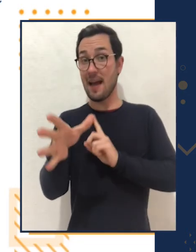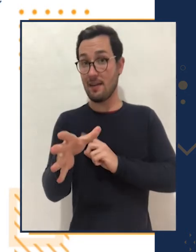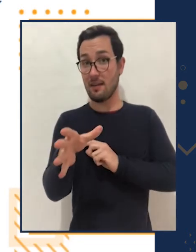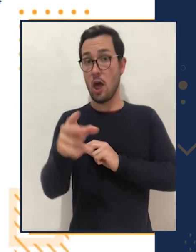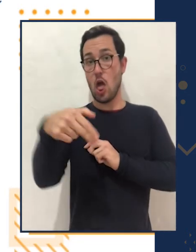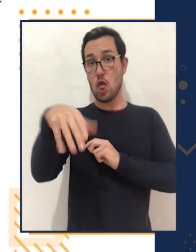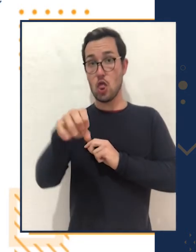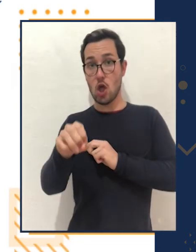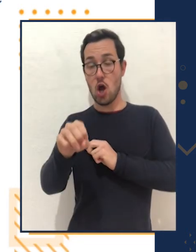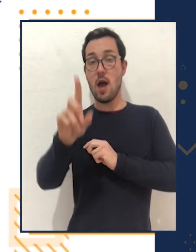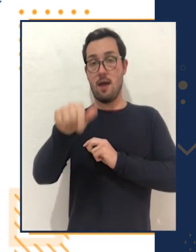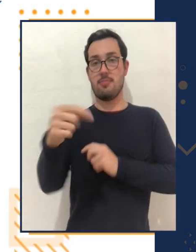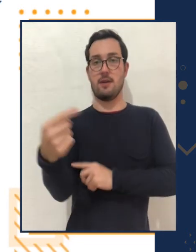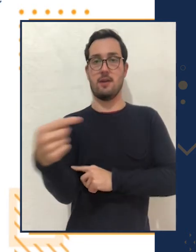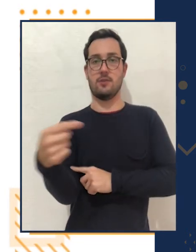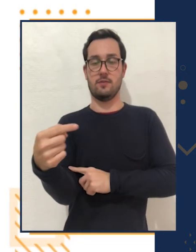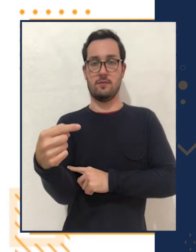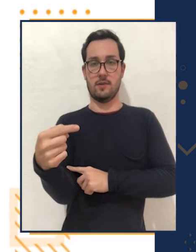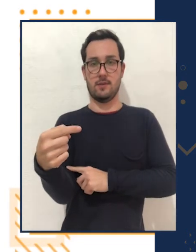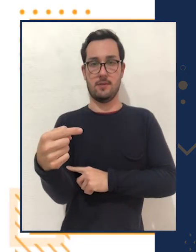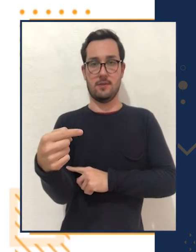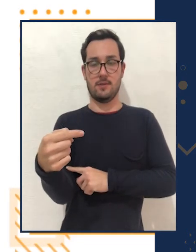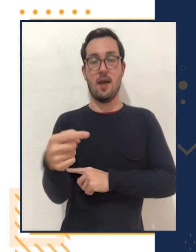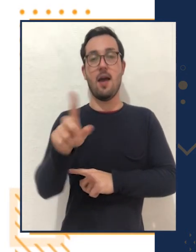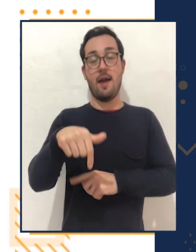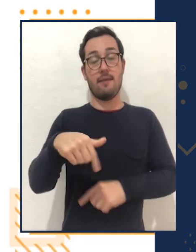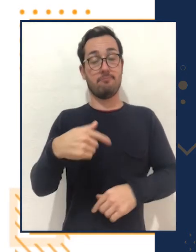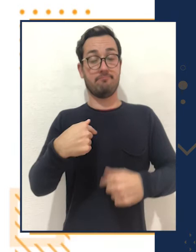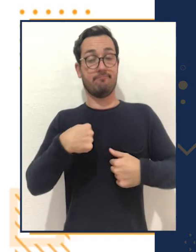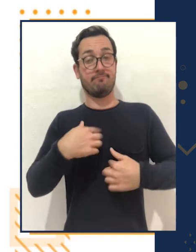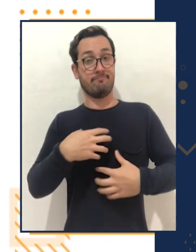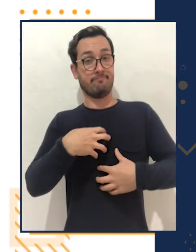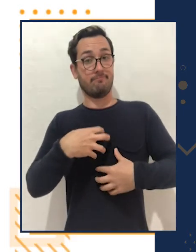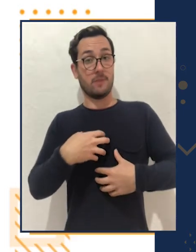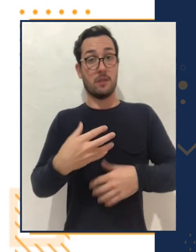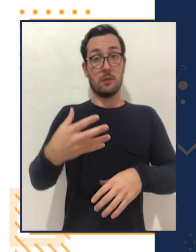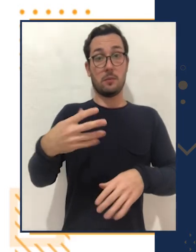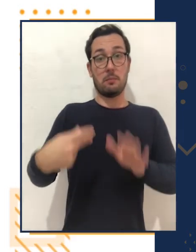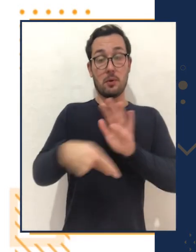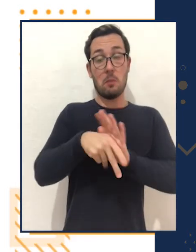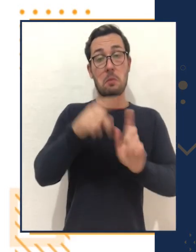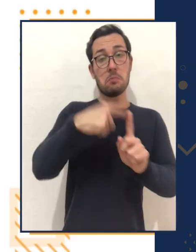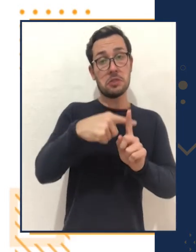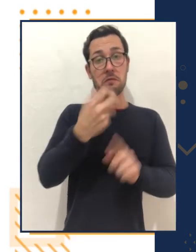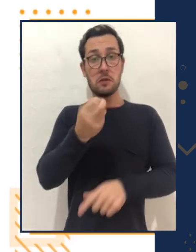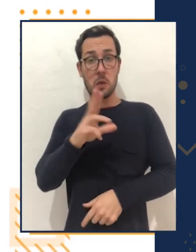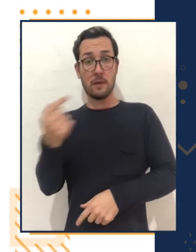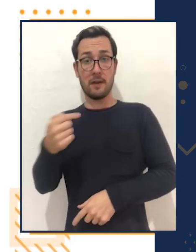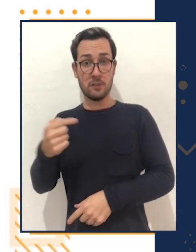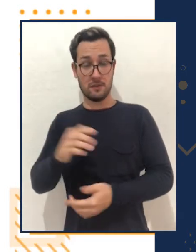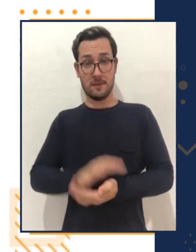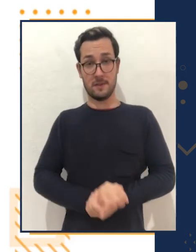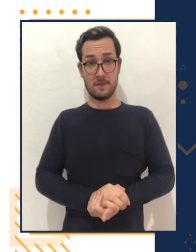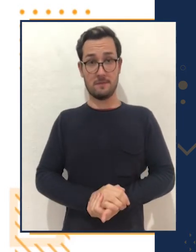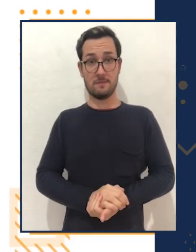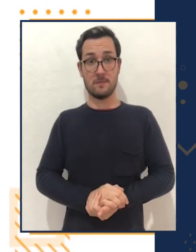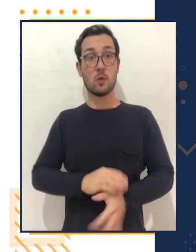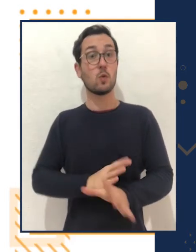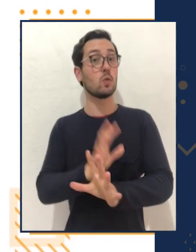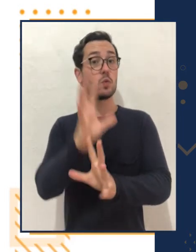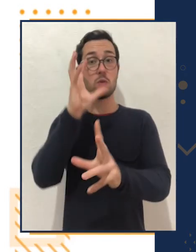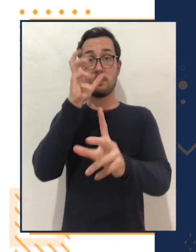para nós. Bom, então existem duas leis de Kirchhoff. Tem a lei das correntes e a lei dos